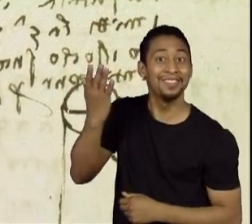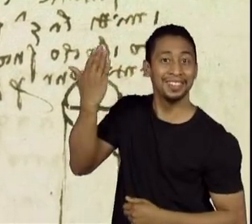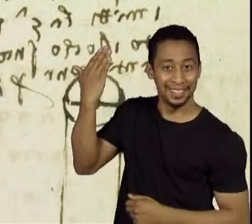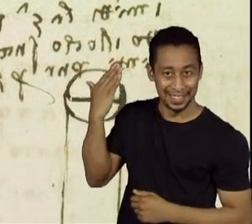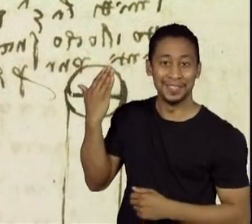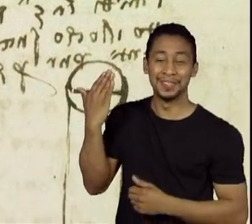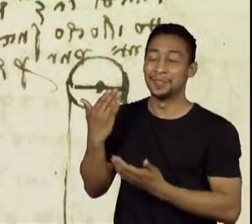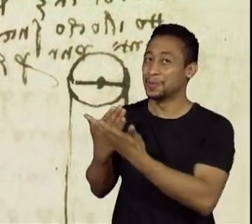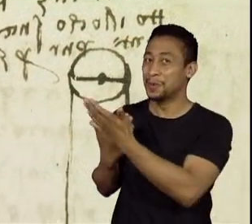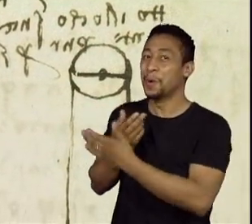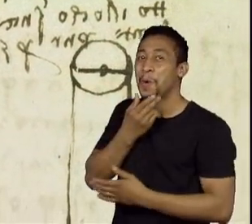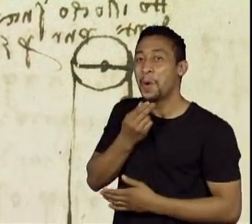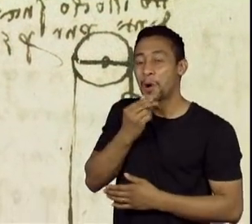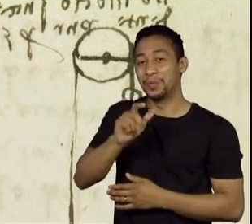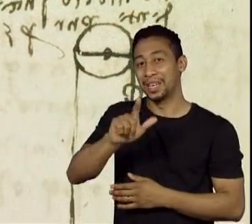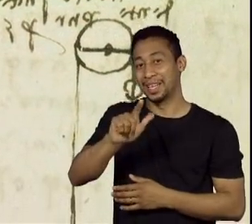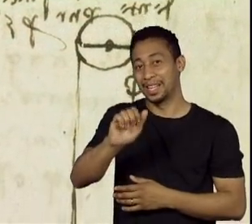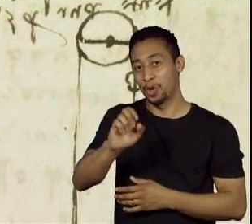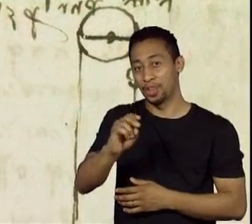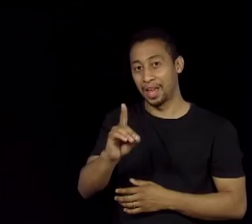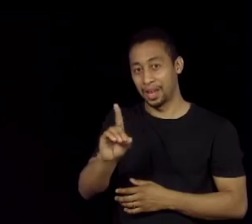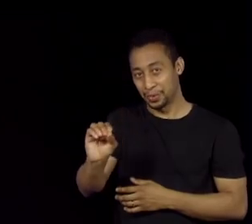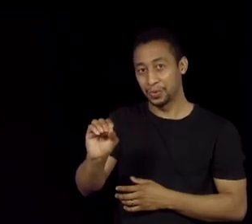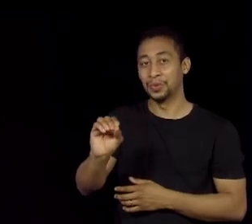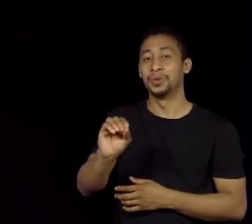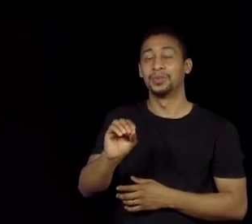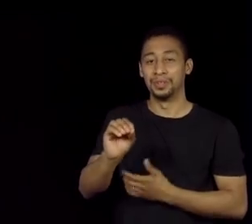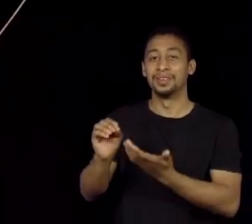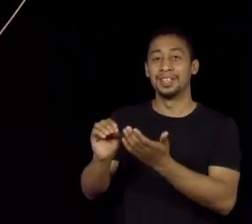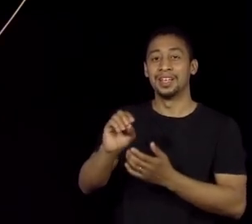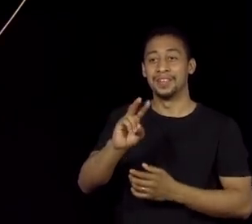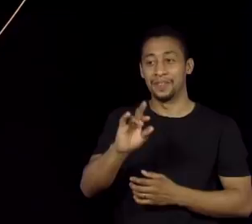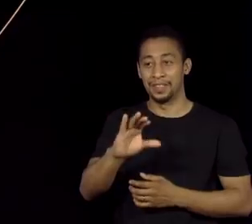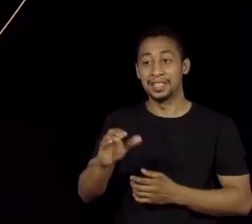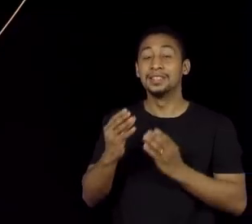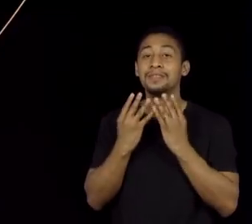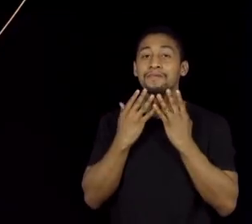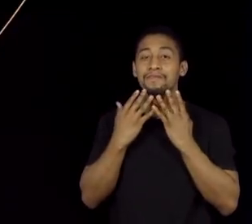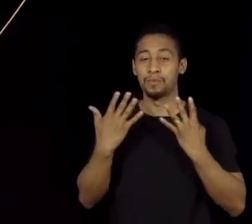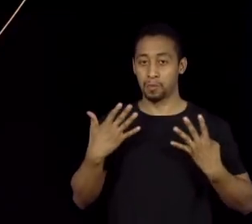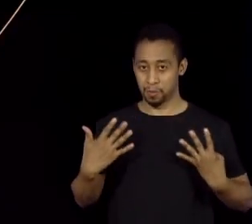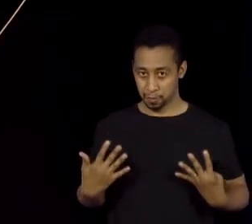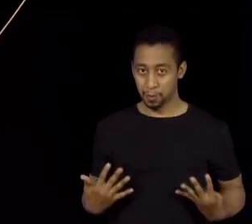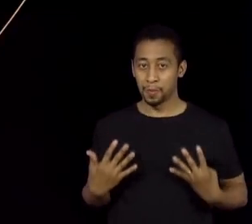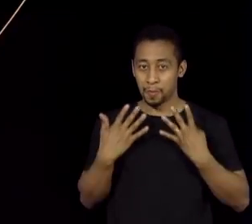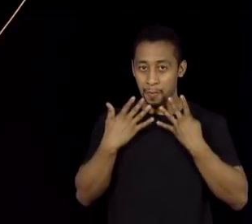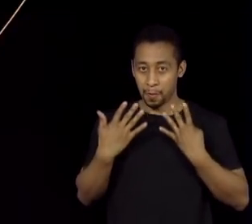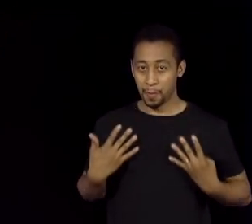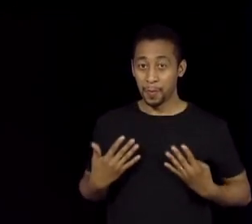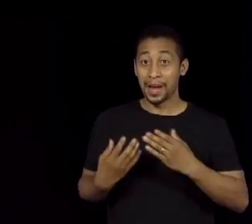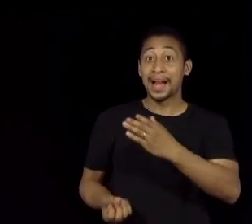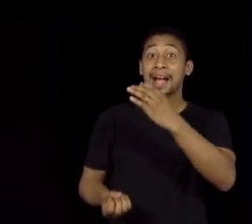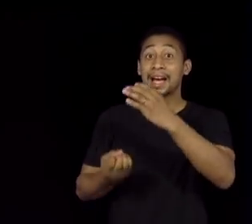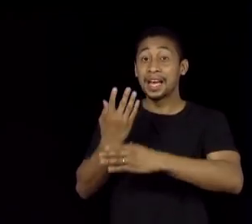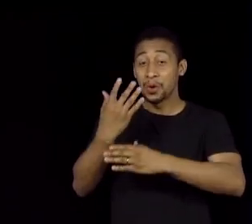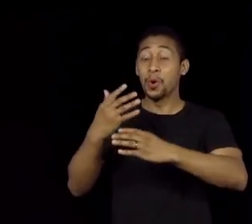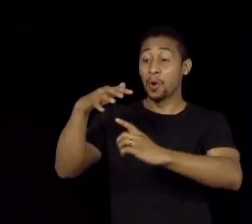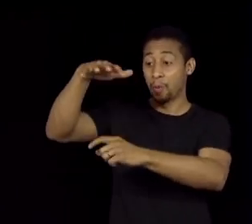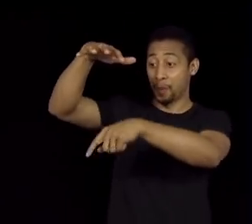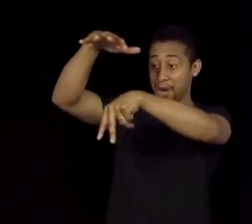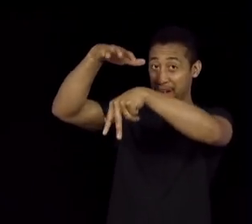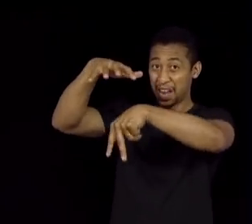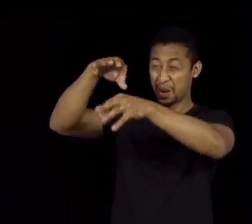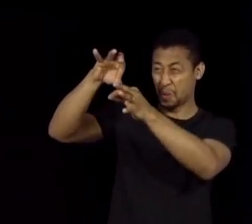Leonardo da Vinci, em 1483, criou uma estrutura de paraquedas com 7 metros de altura e armações de